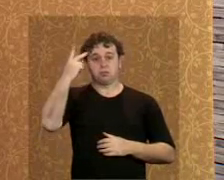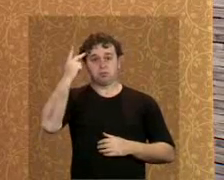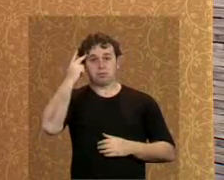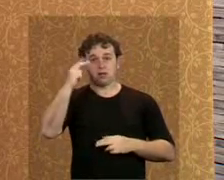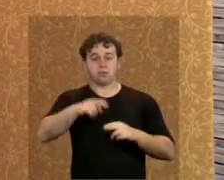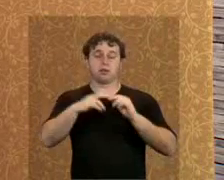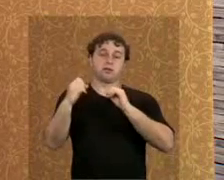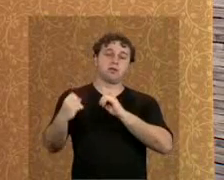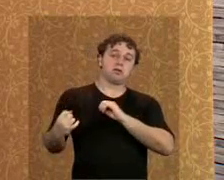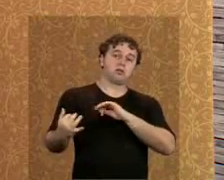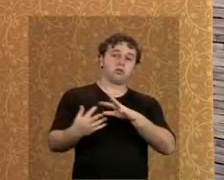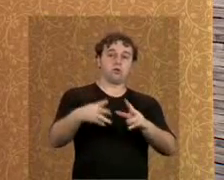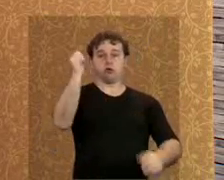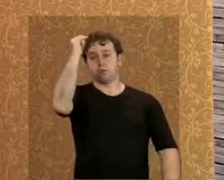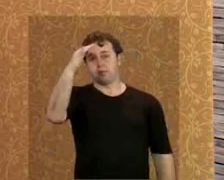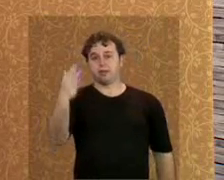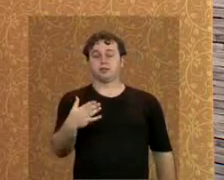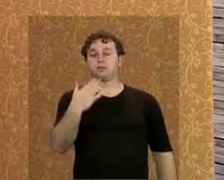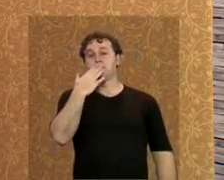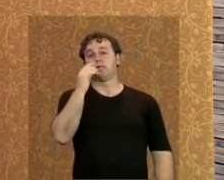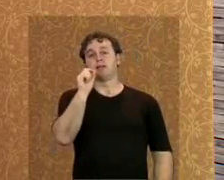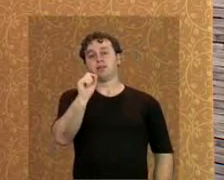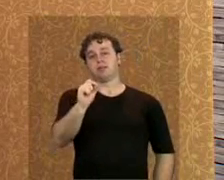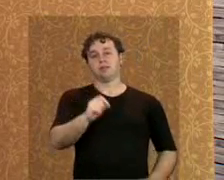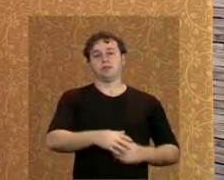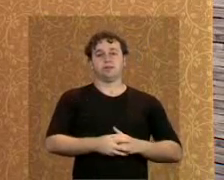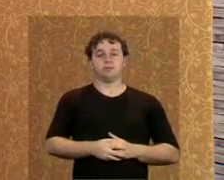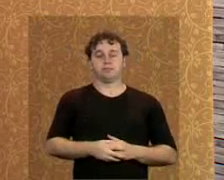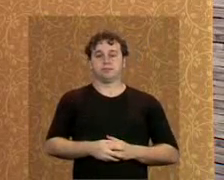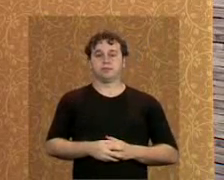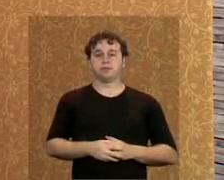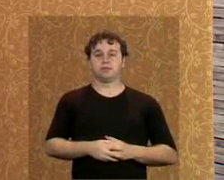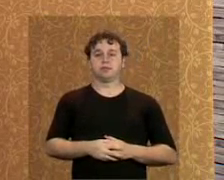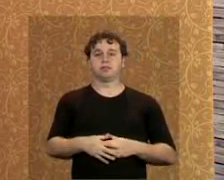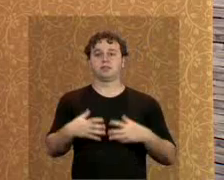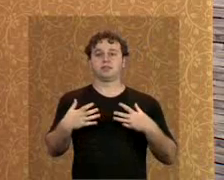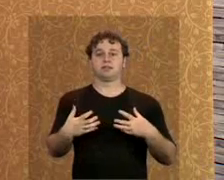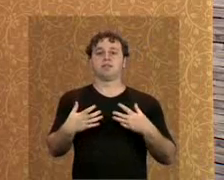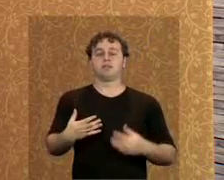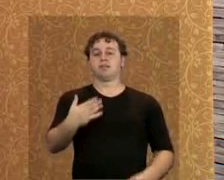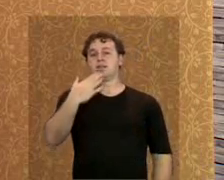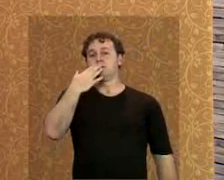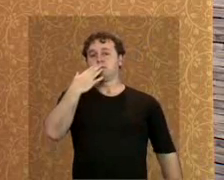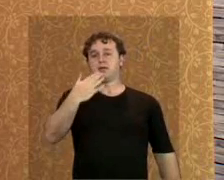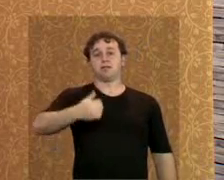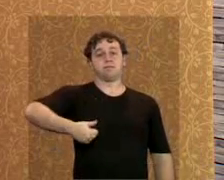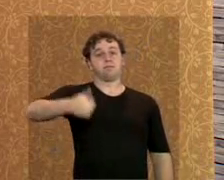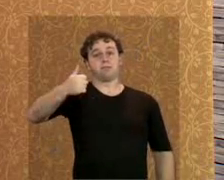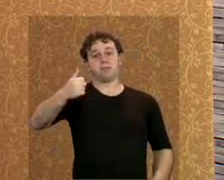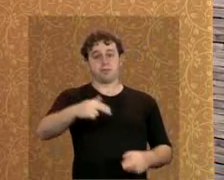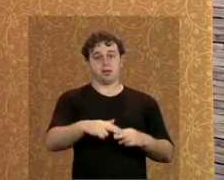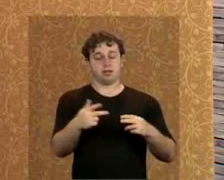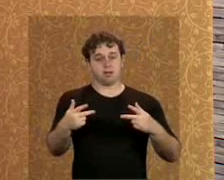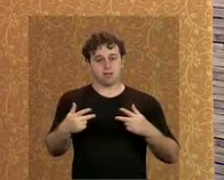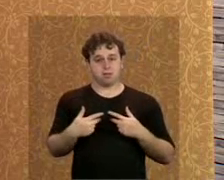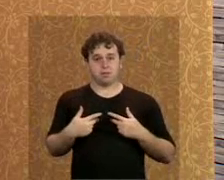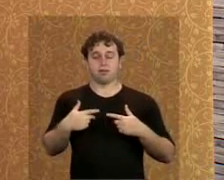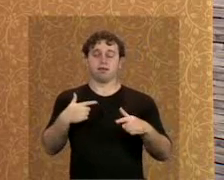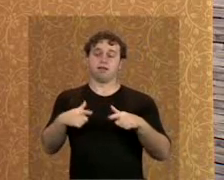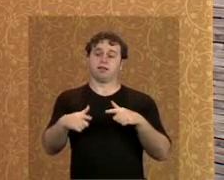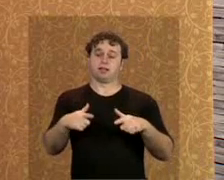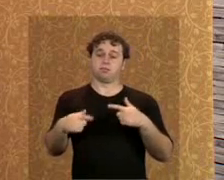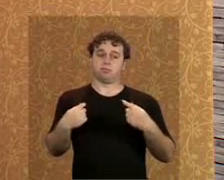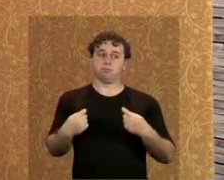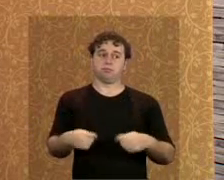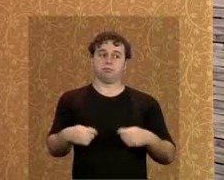mundo agora, quais são as suas intenções, meu amigo? Lúcio, eu quero pedir primeiramente por mim, que eu estou desempregado há